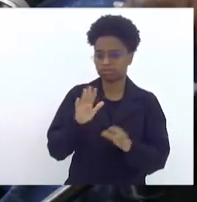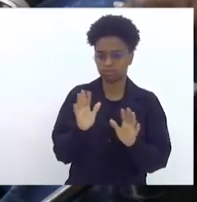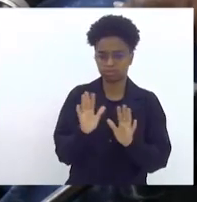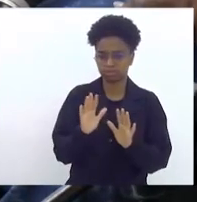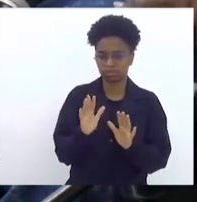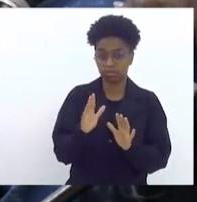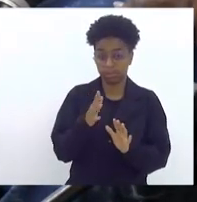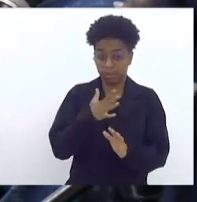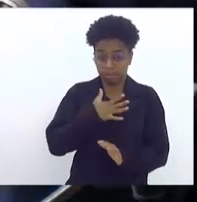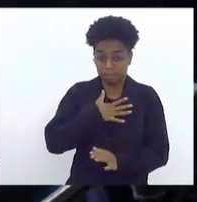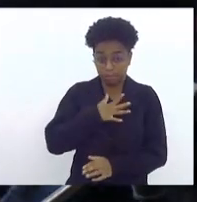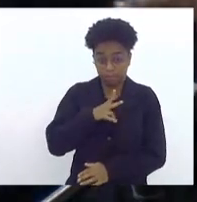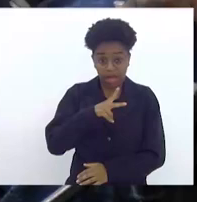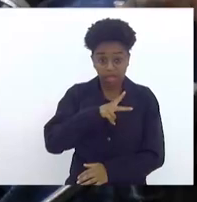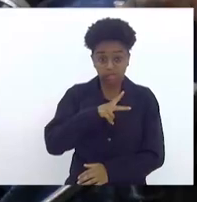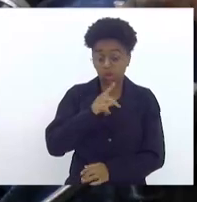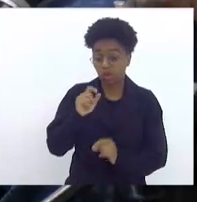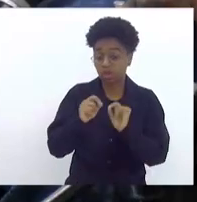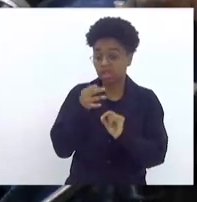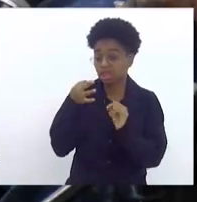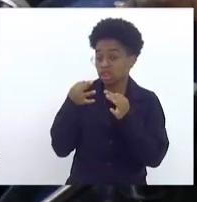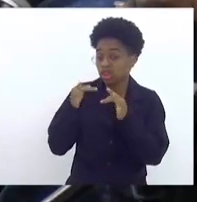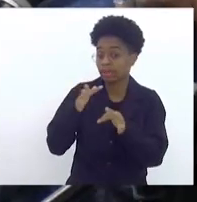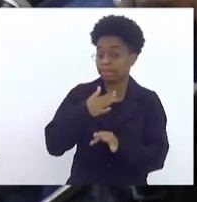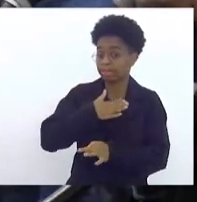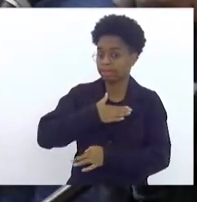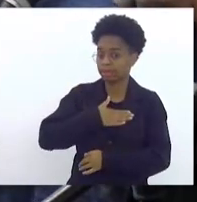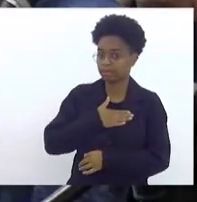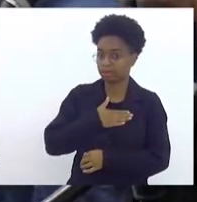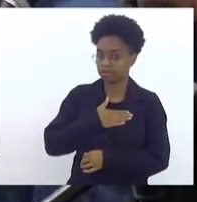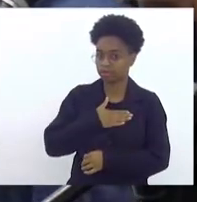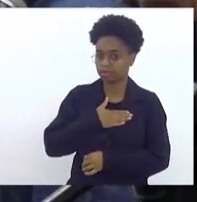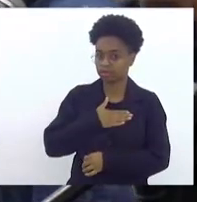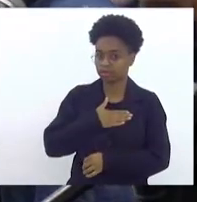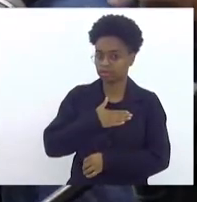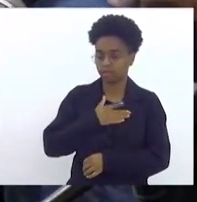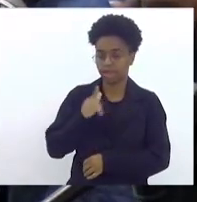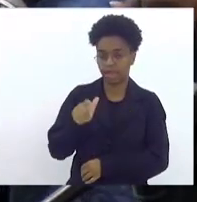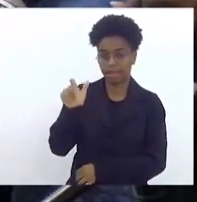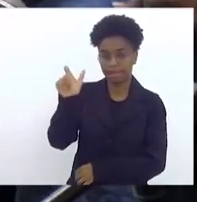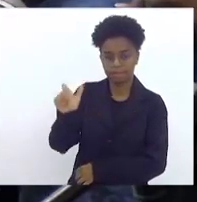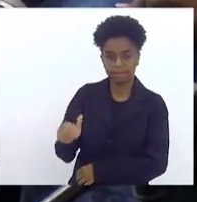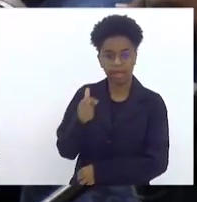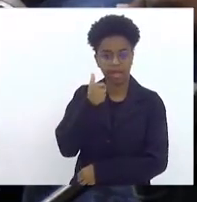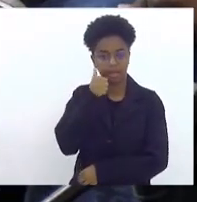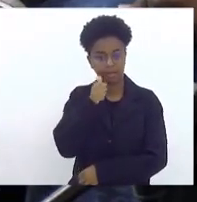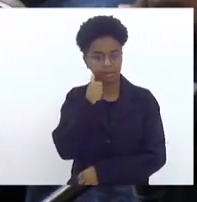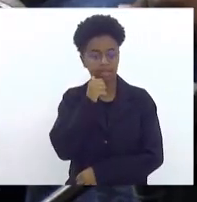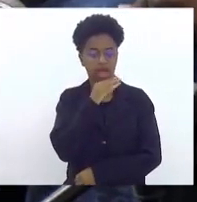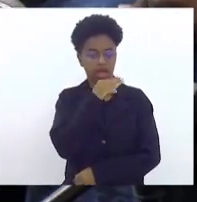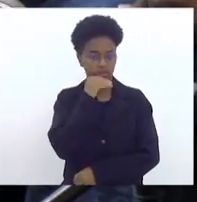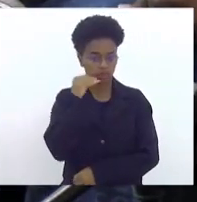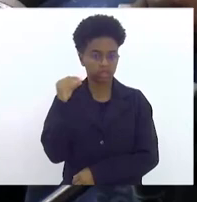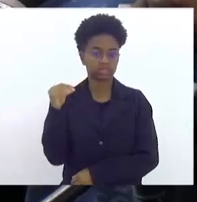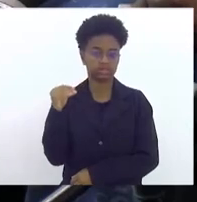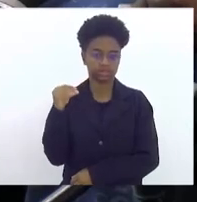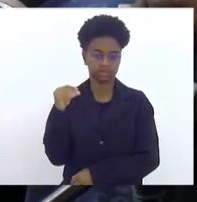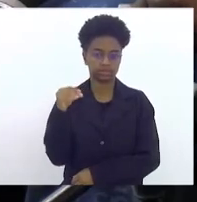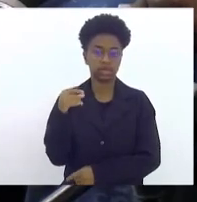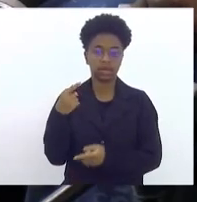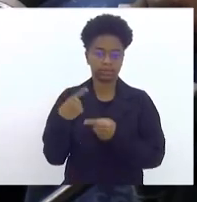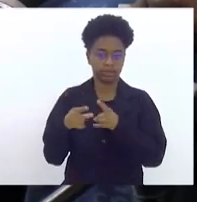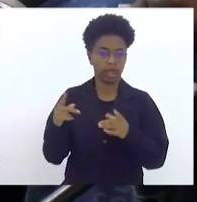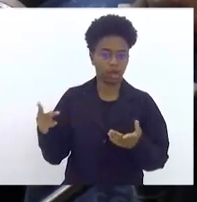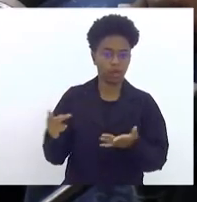que a nível pessoal né O que me dói mais né são as meninas e as adolescentes vítimas de